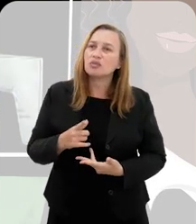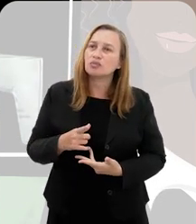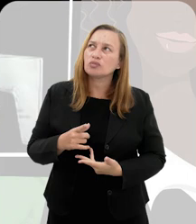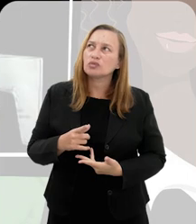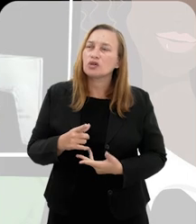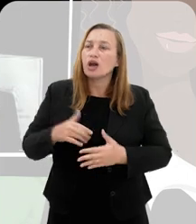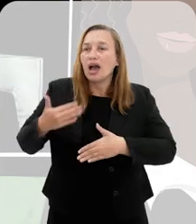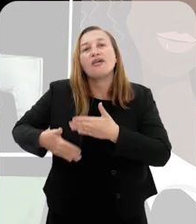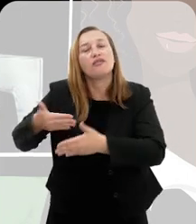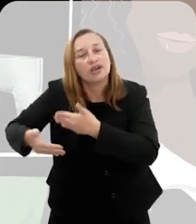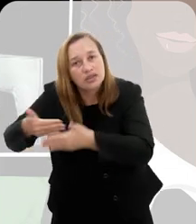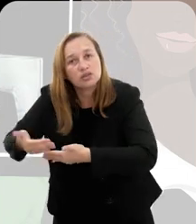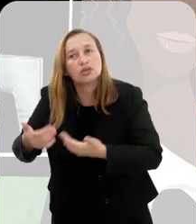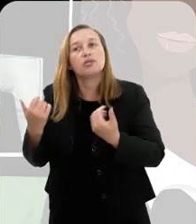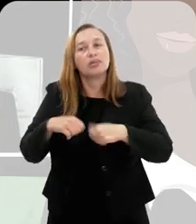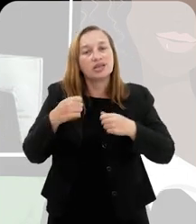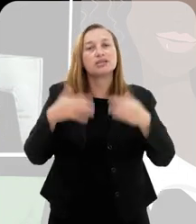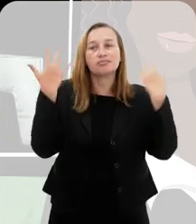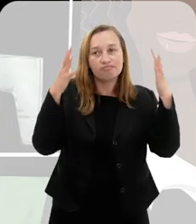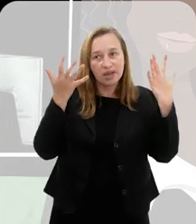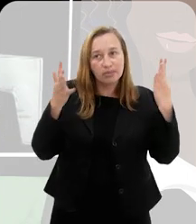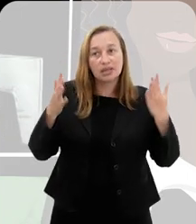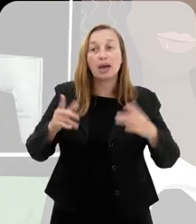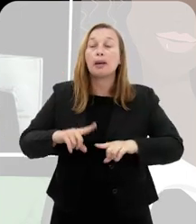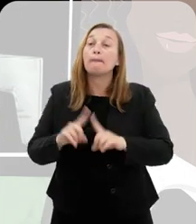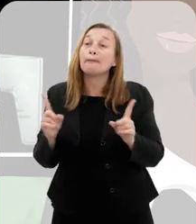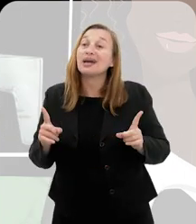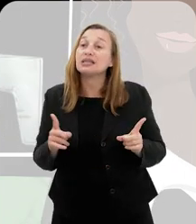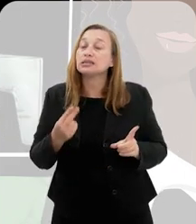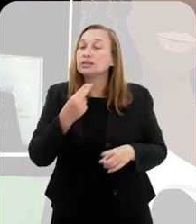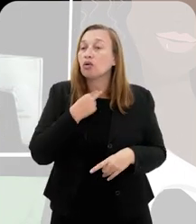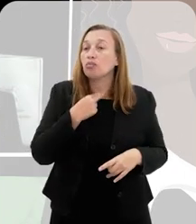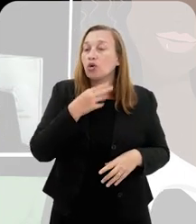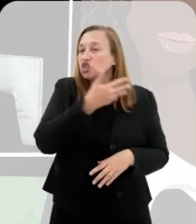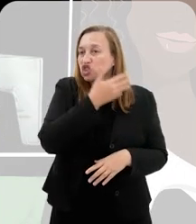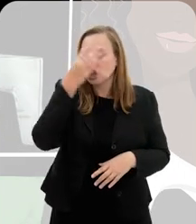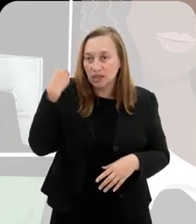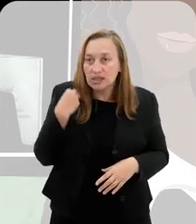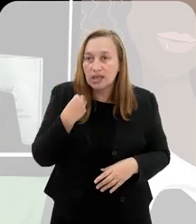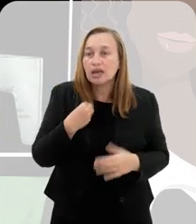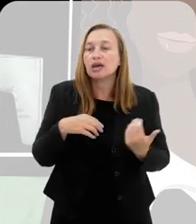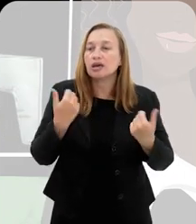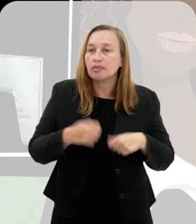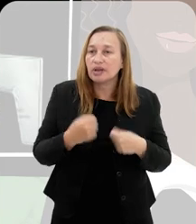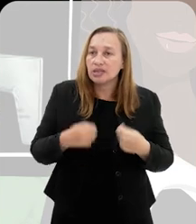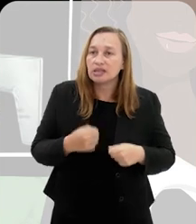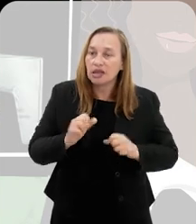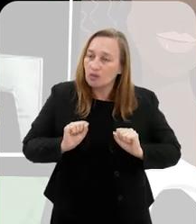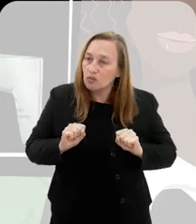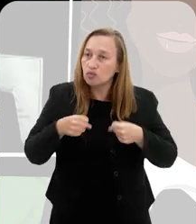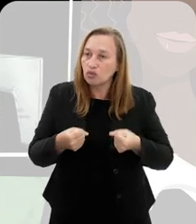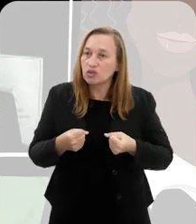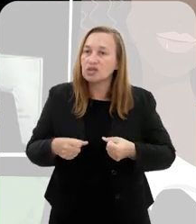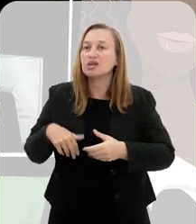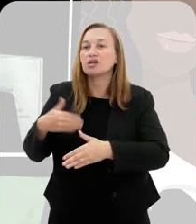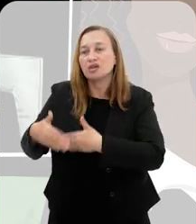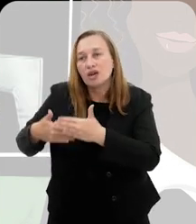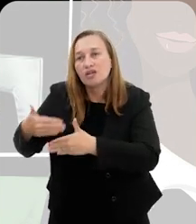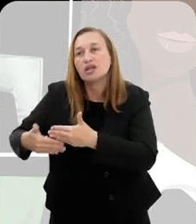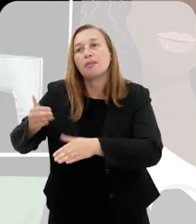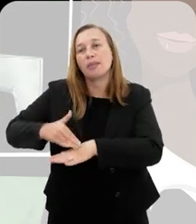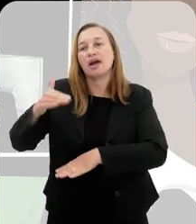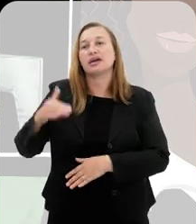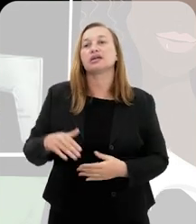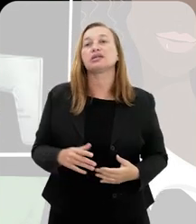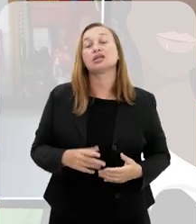né? A gente tem tido avanços e precisa comemorar. Mas a gente não pode esquecer que ainda